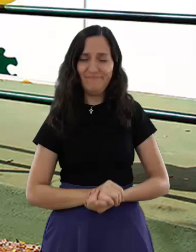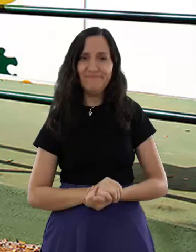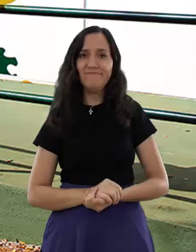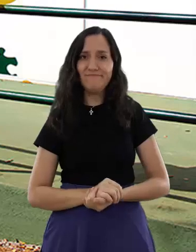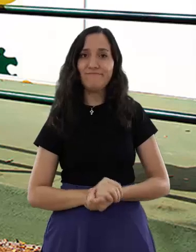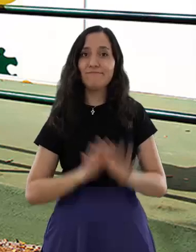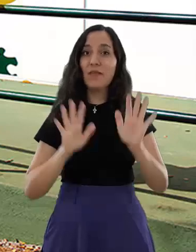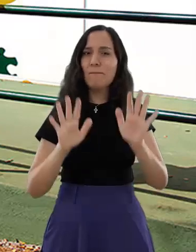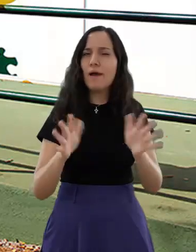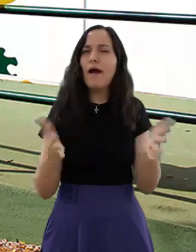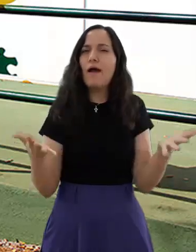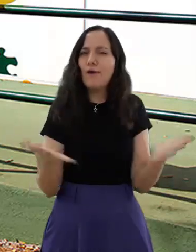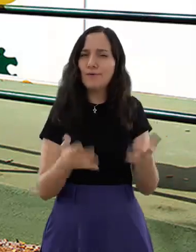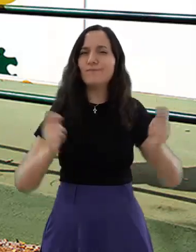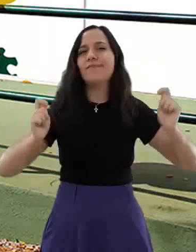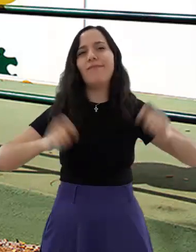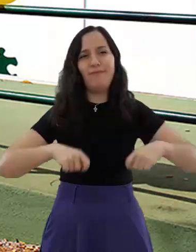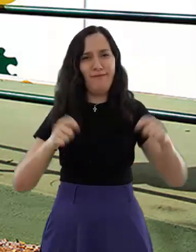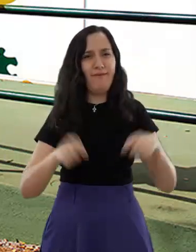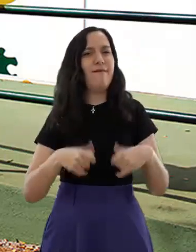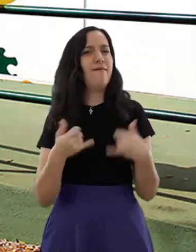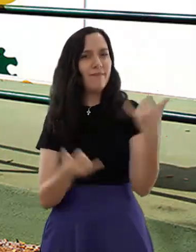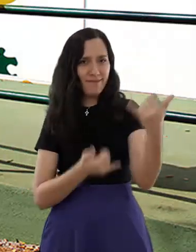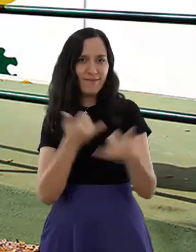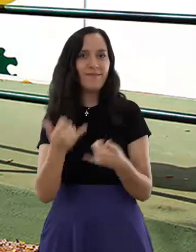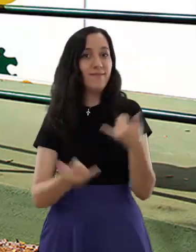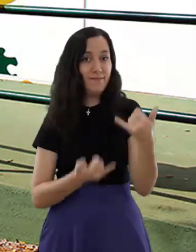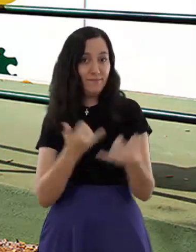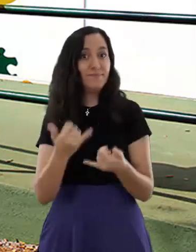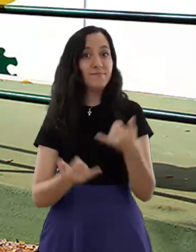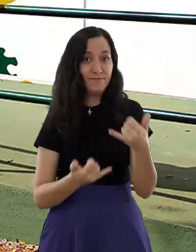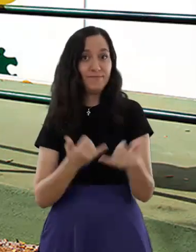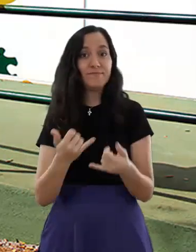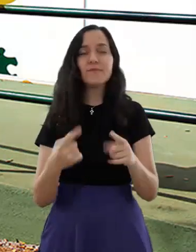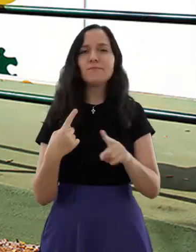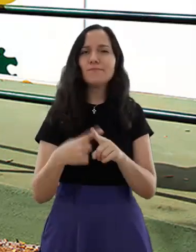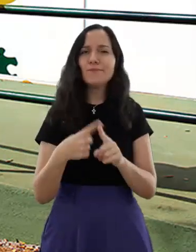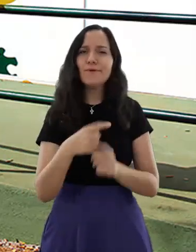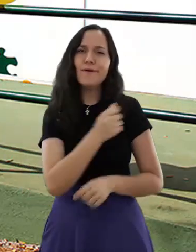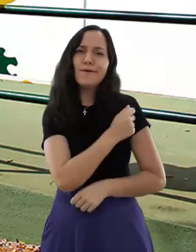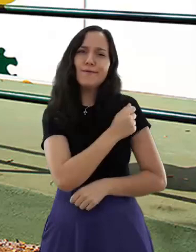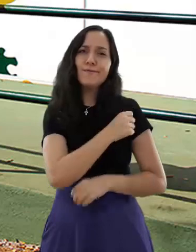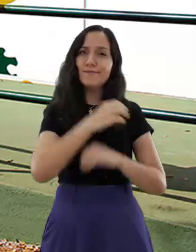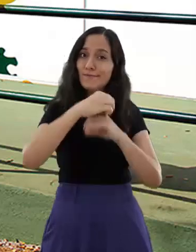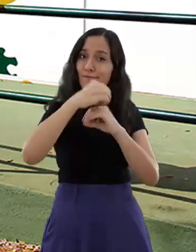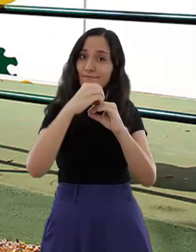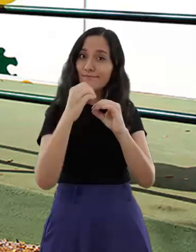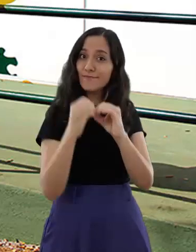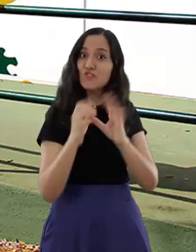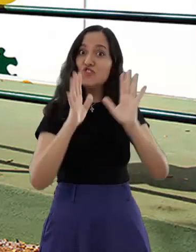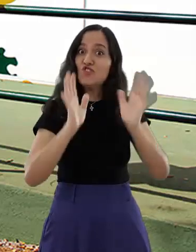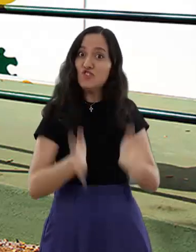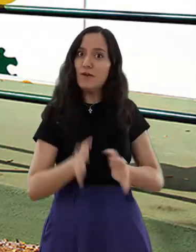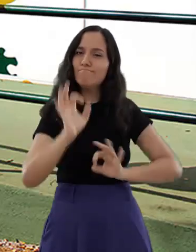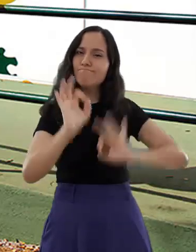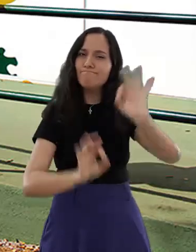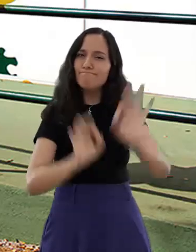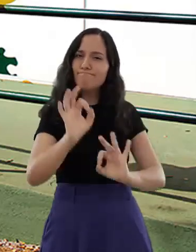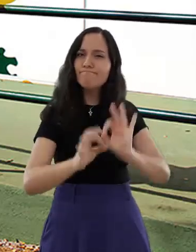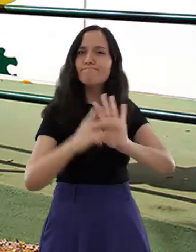Mas hoje podemos pensar diferente sobre esse assunto. É que os alunos da Universidade Federal de Goiás